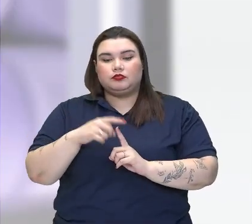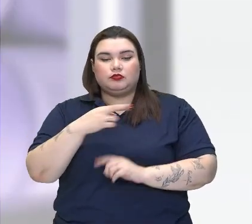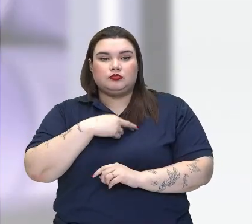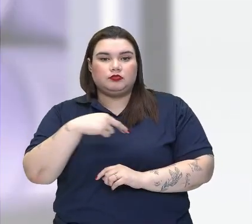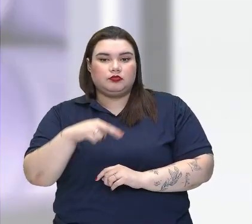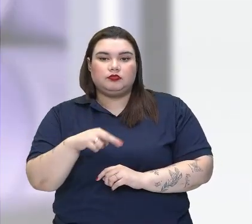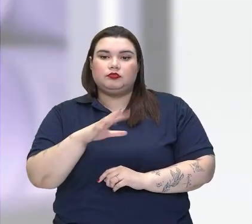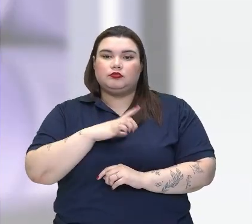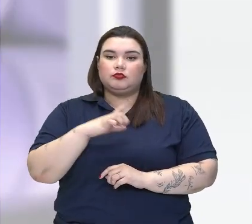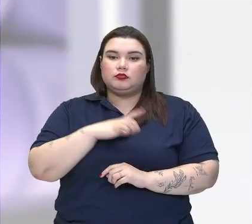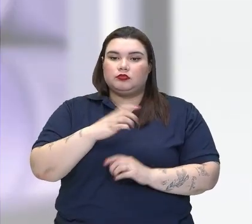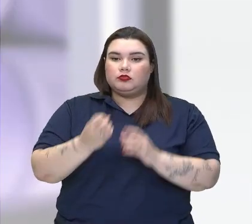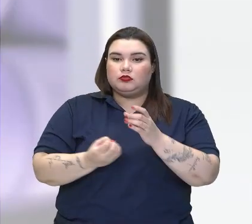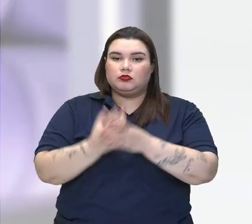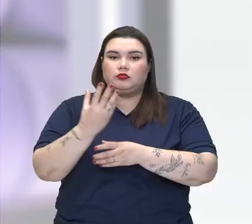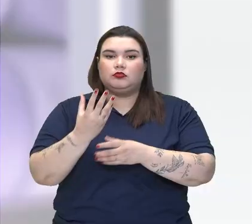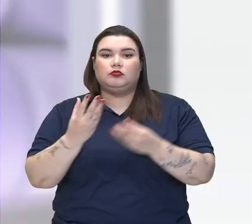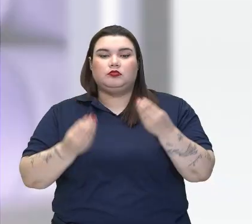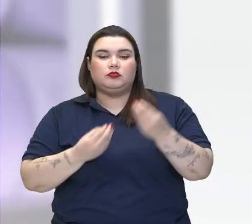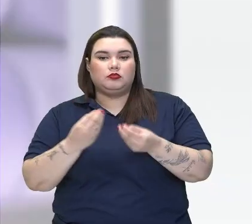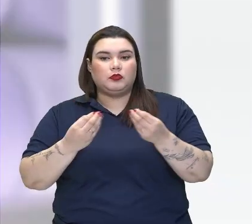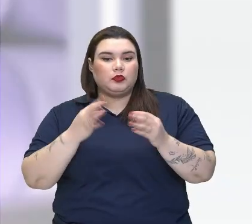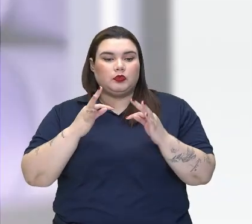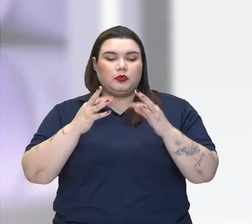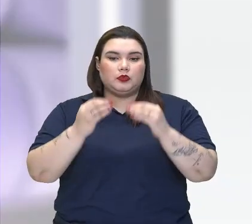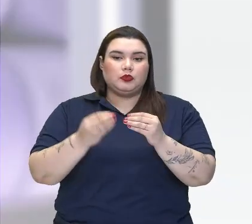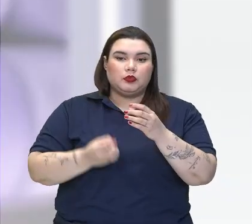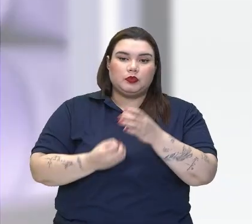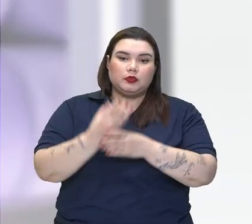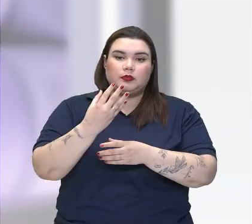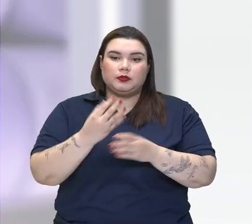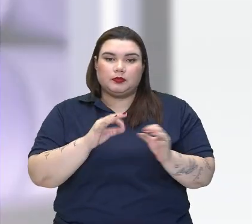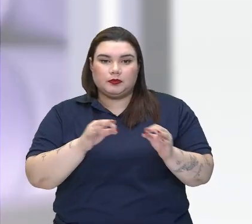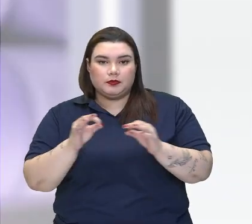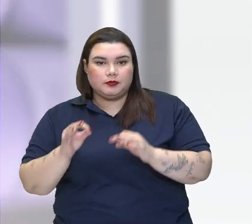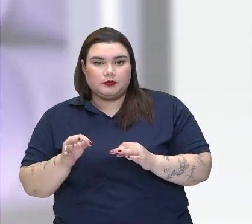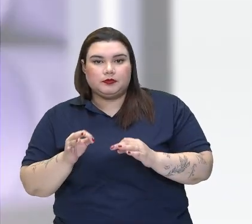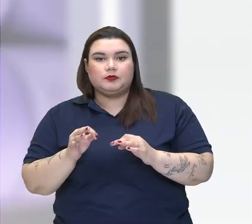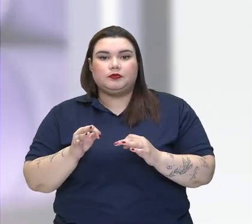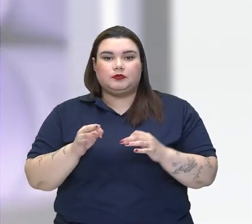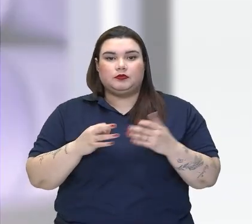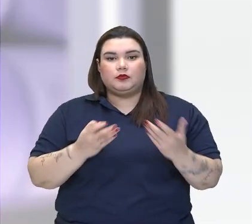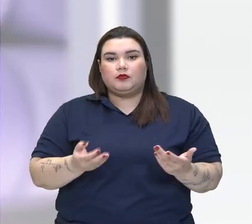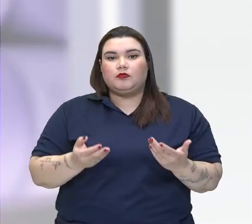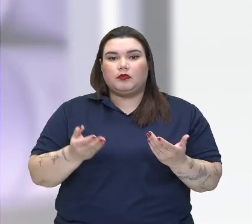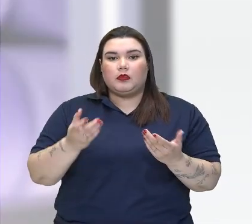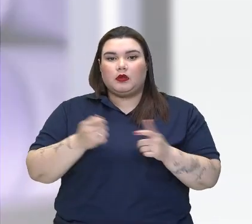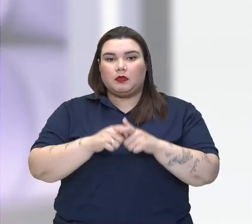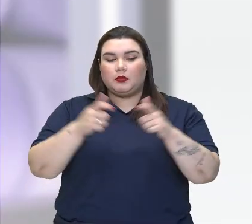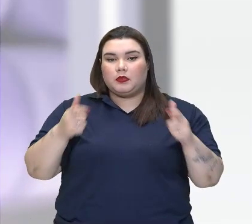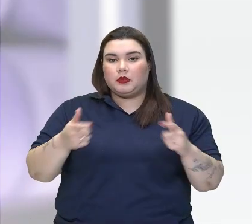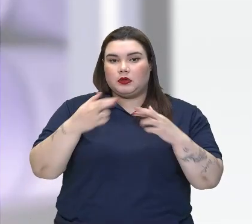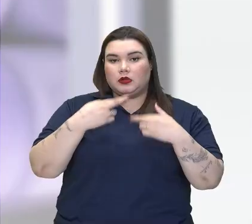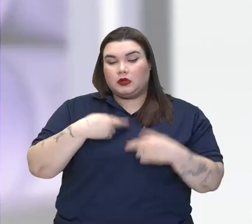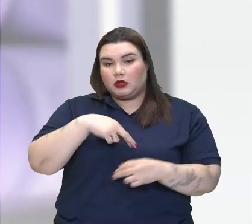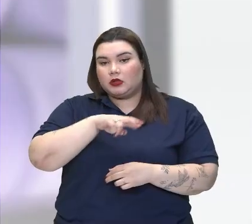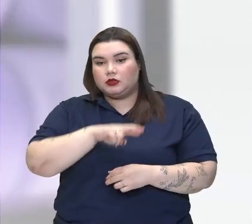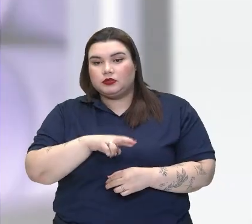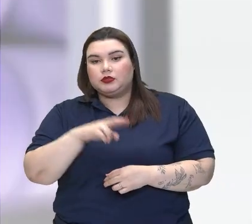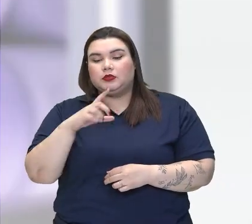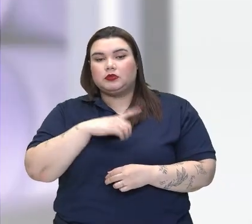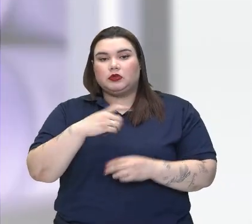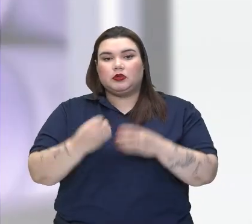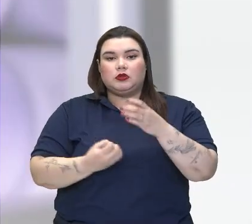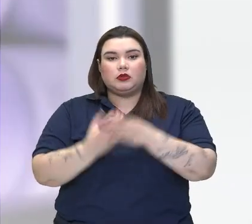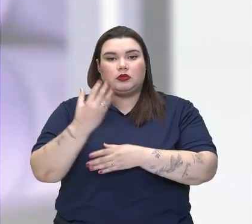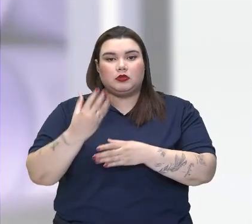foram contando como que o mundo foi criado, né? Muitas religiões antigas foram criando